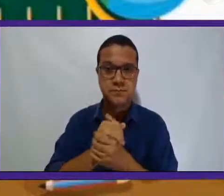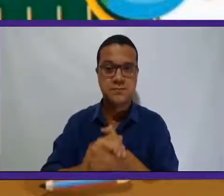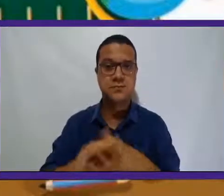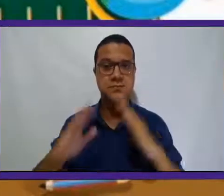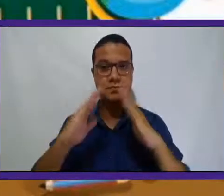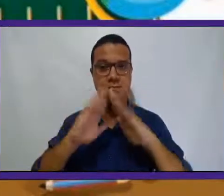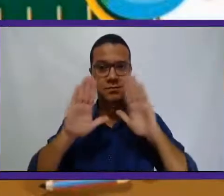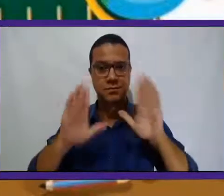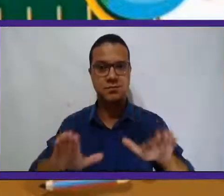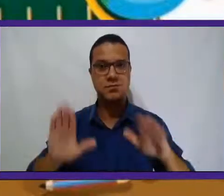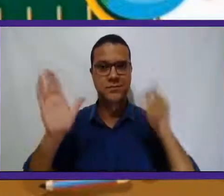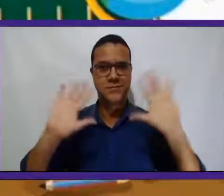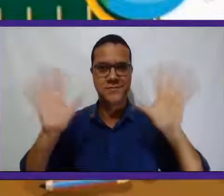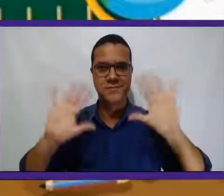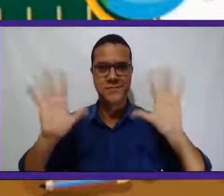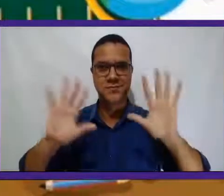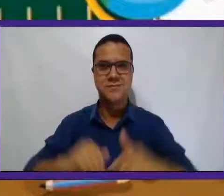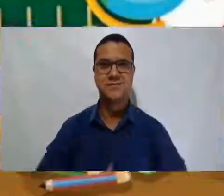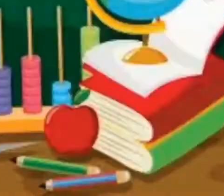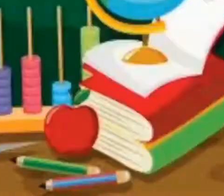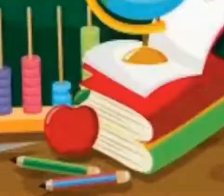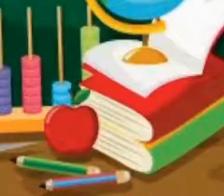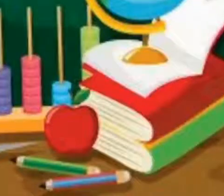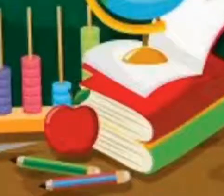Fique em casa Até a próxima aula